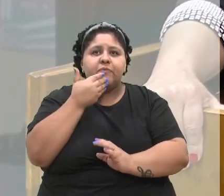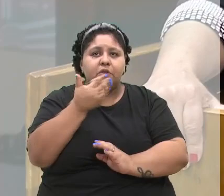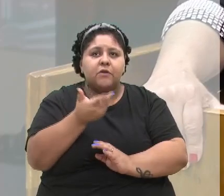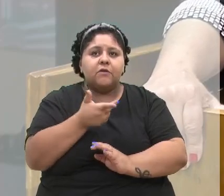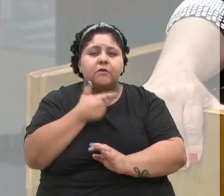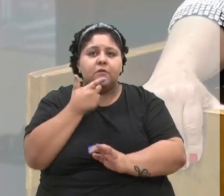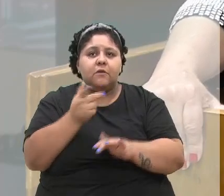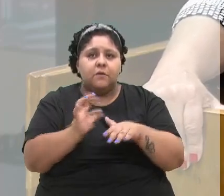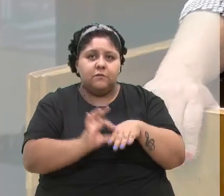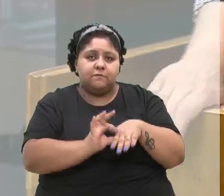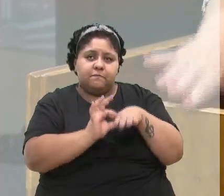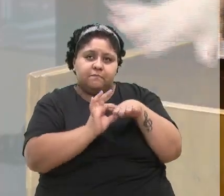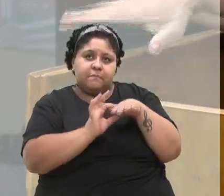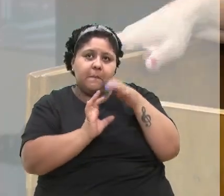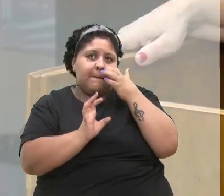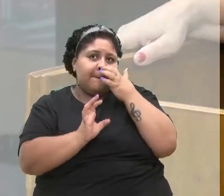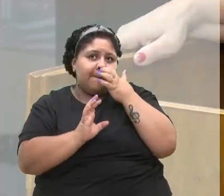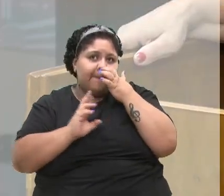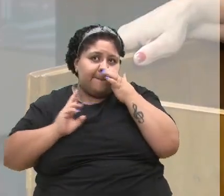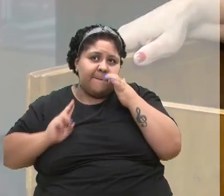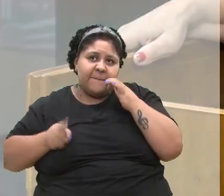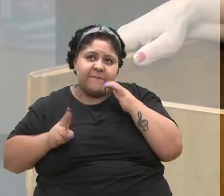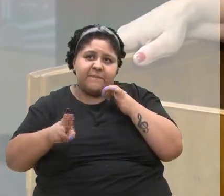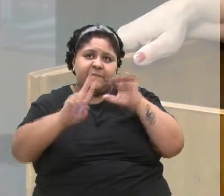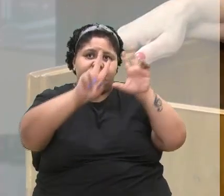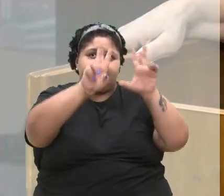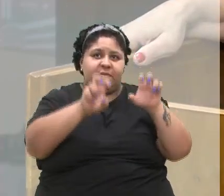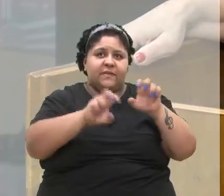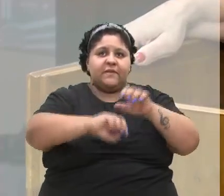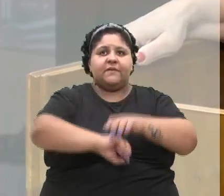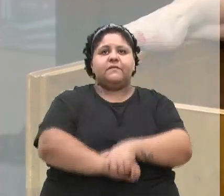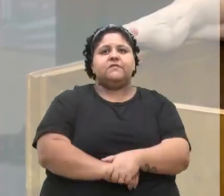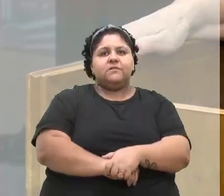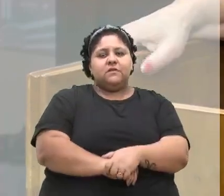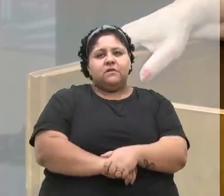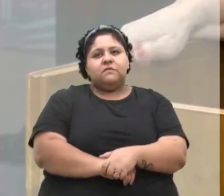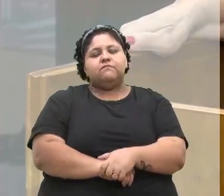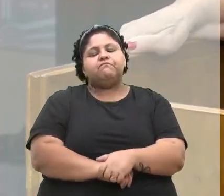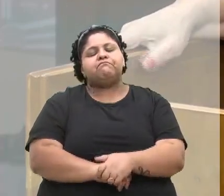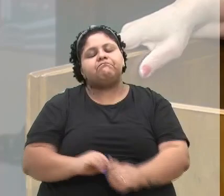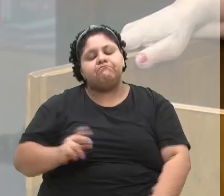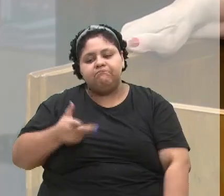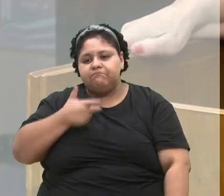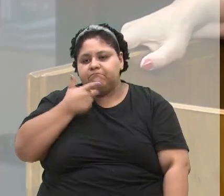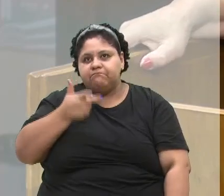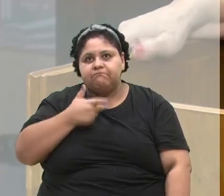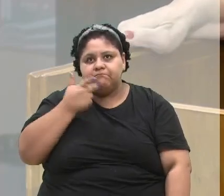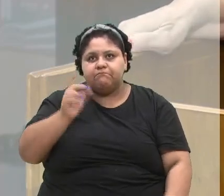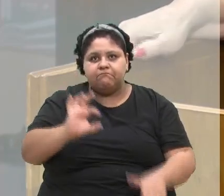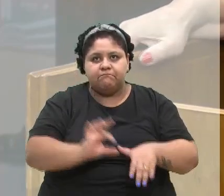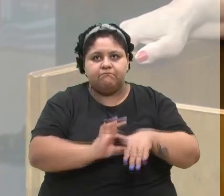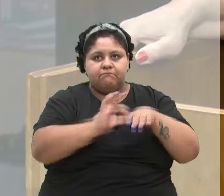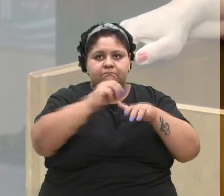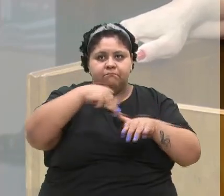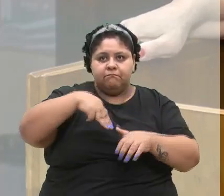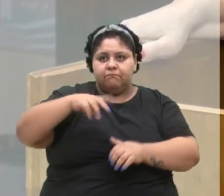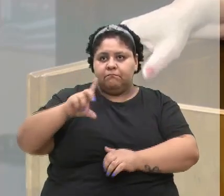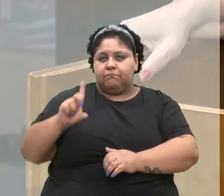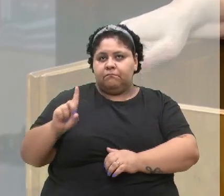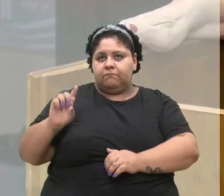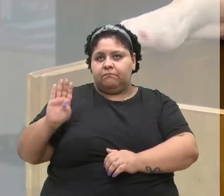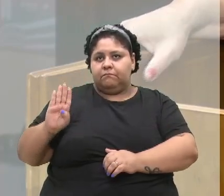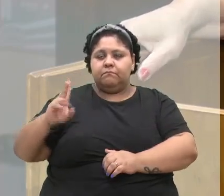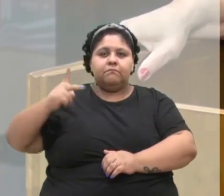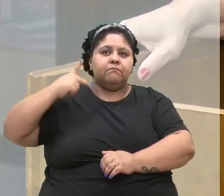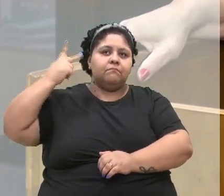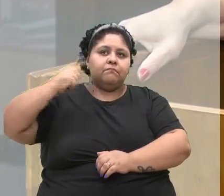declaração de líder para continuar nesse assunto mesmo. Em declaração de líder, a bancada do MDB, vereadora